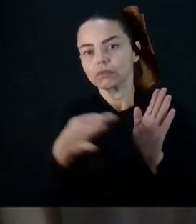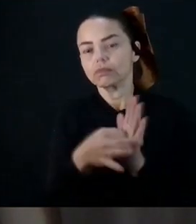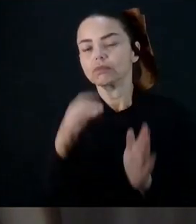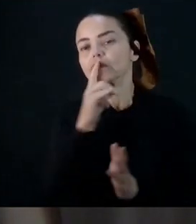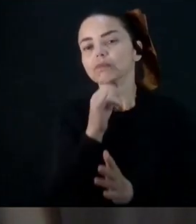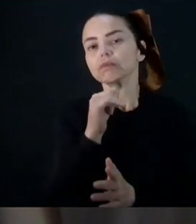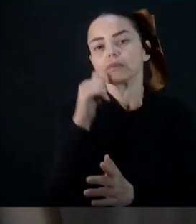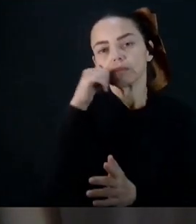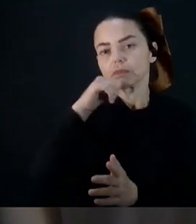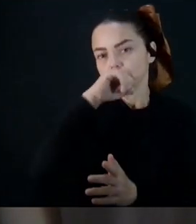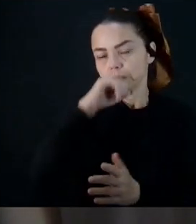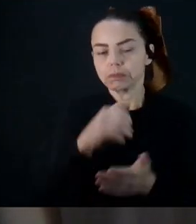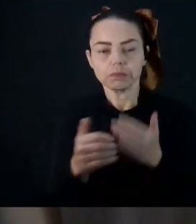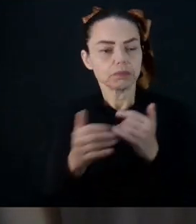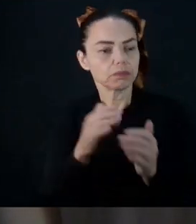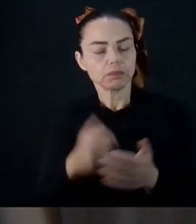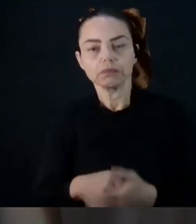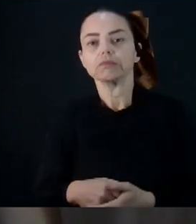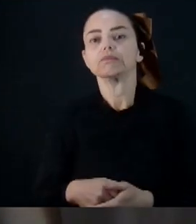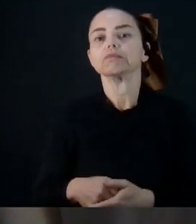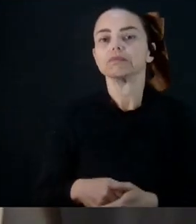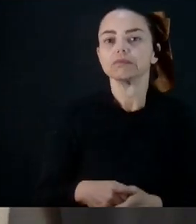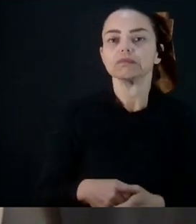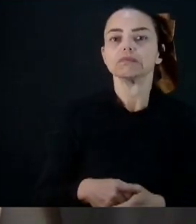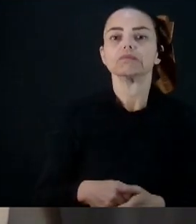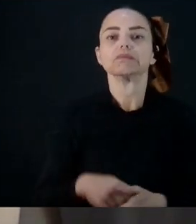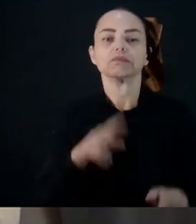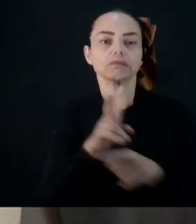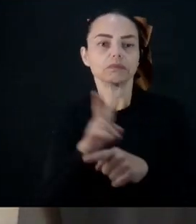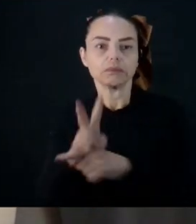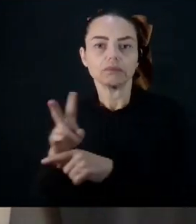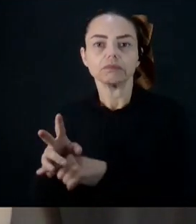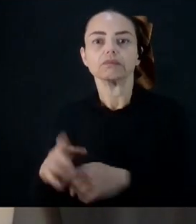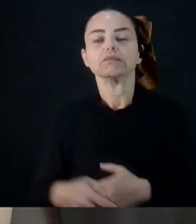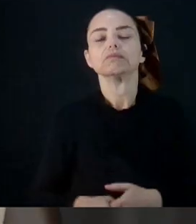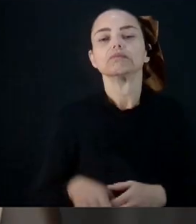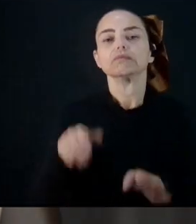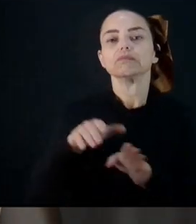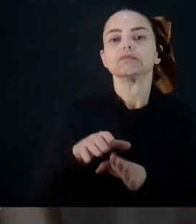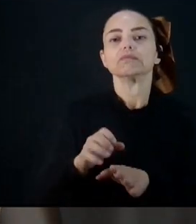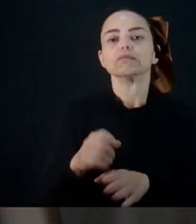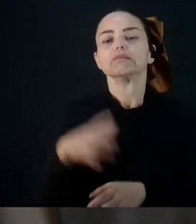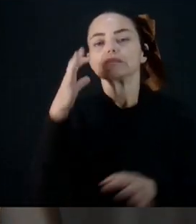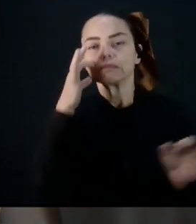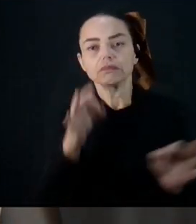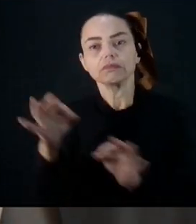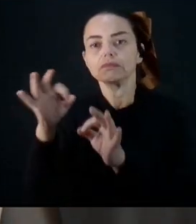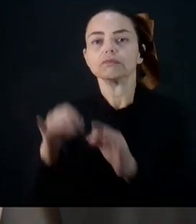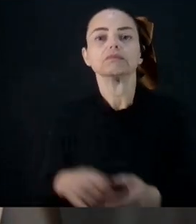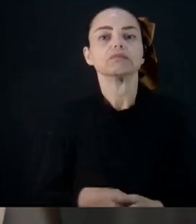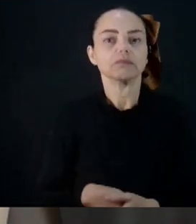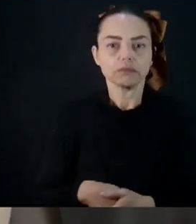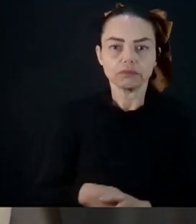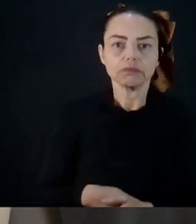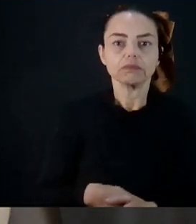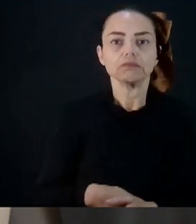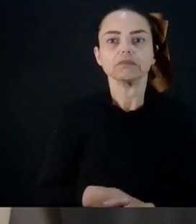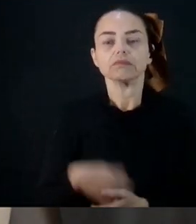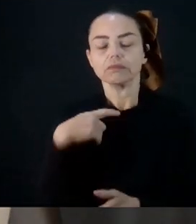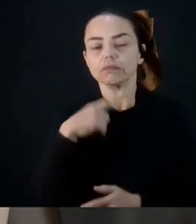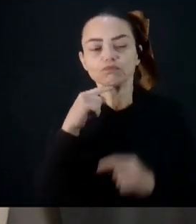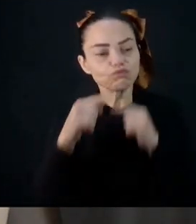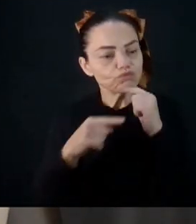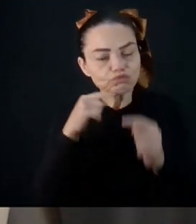mãe ou para qualquer outro cuidador, né, educador que esteja nos assistindo, surgiu dúvida, não